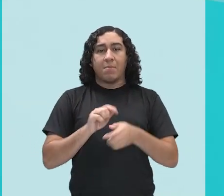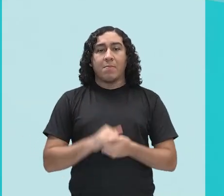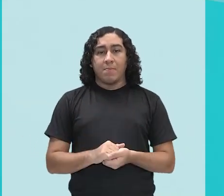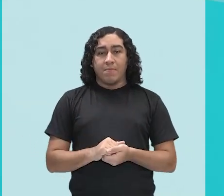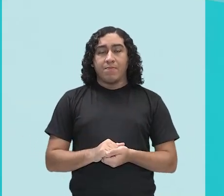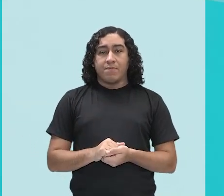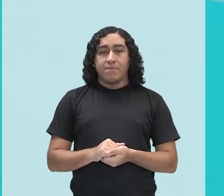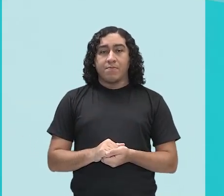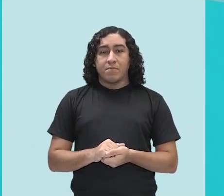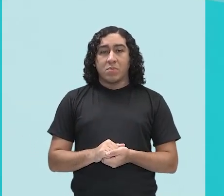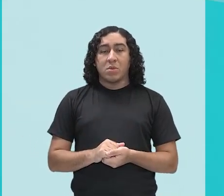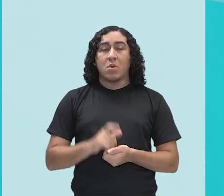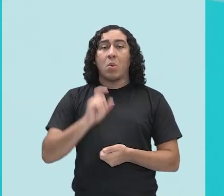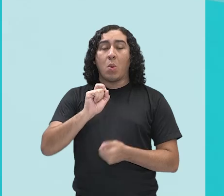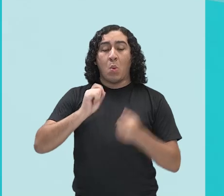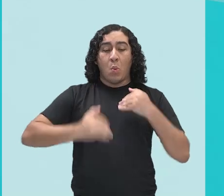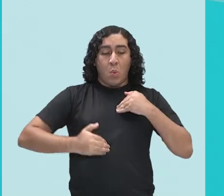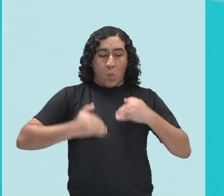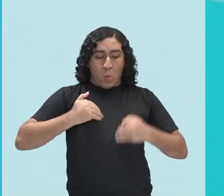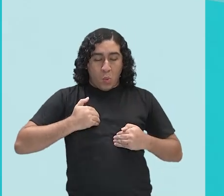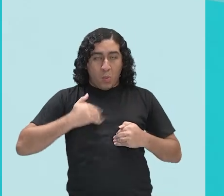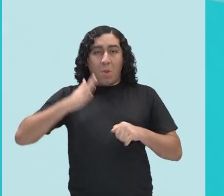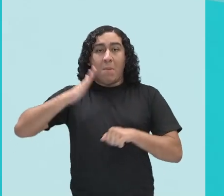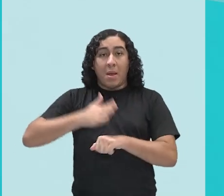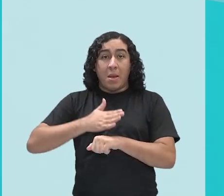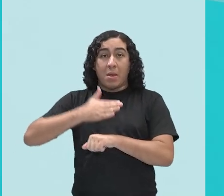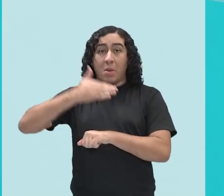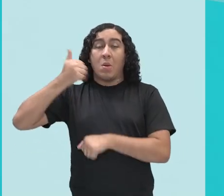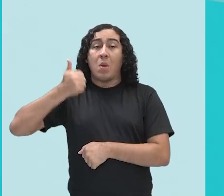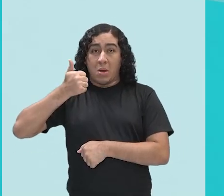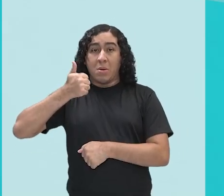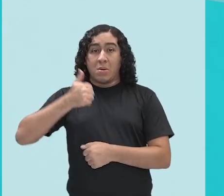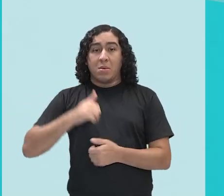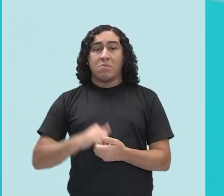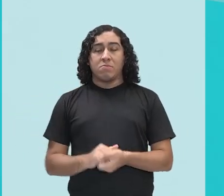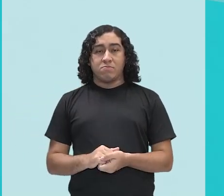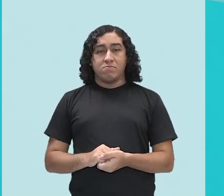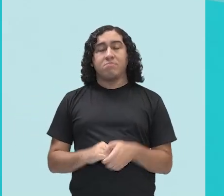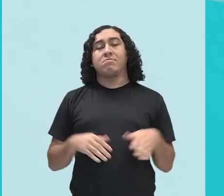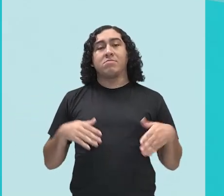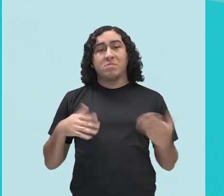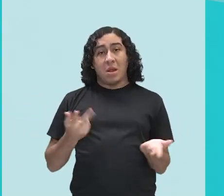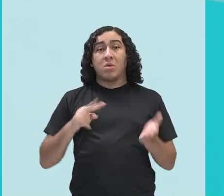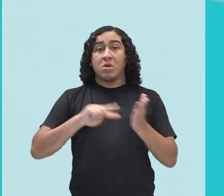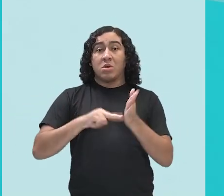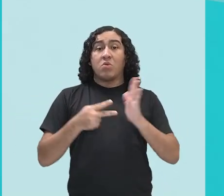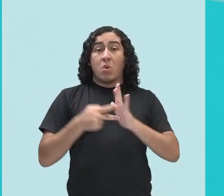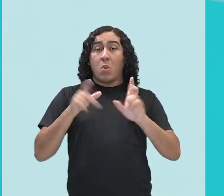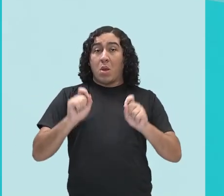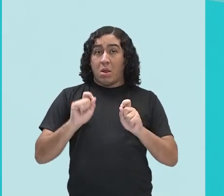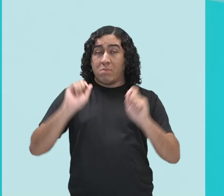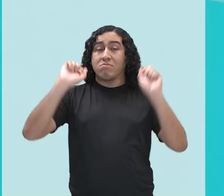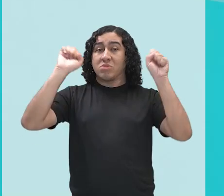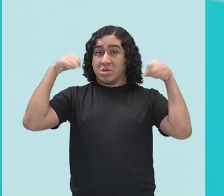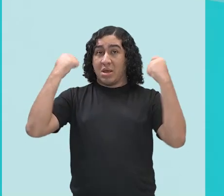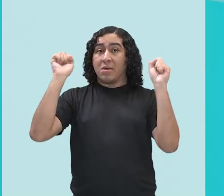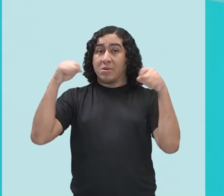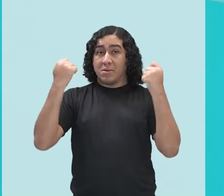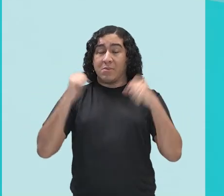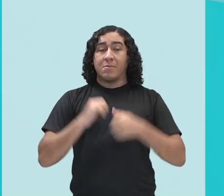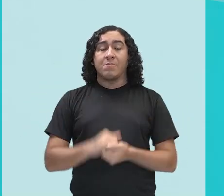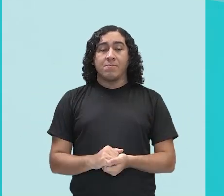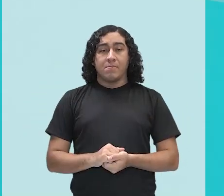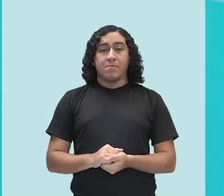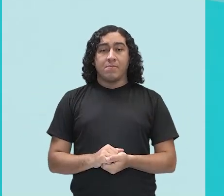de performance do corpo, de melhorar o nosso corpo, então isso daí é ginástica.